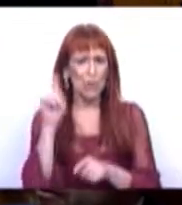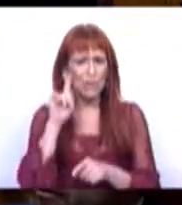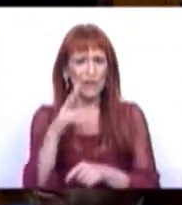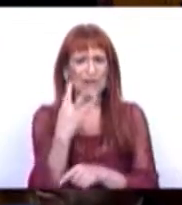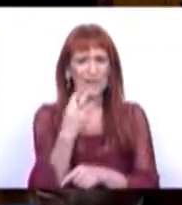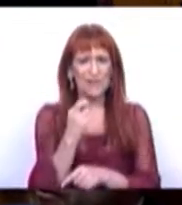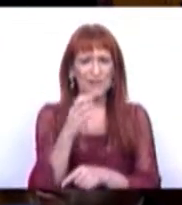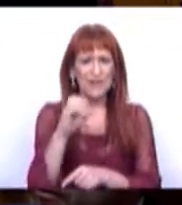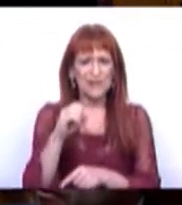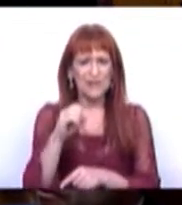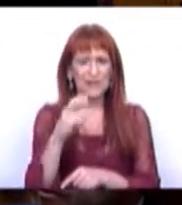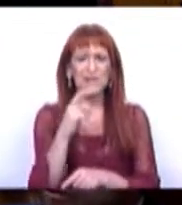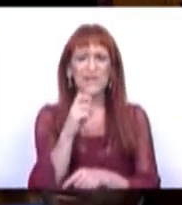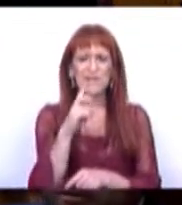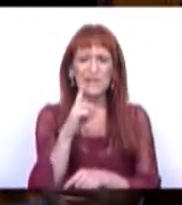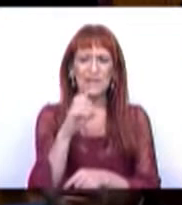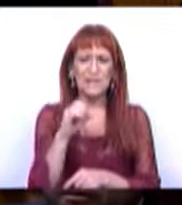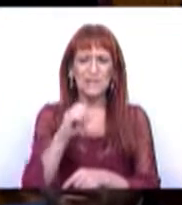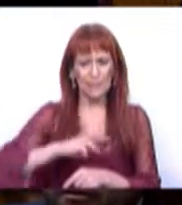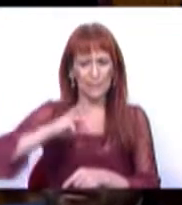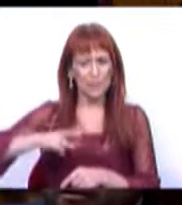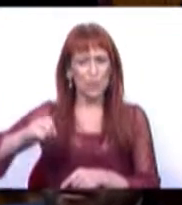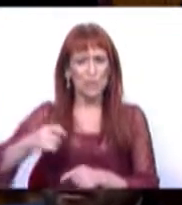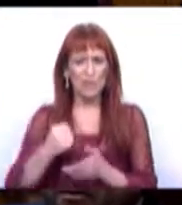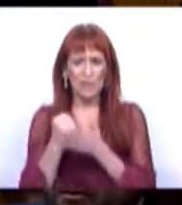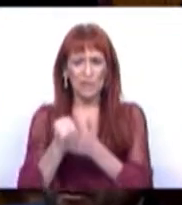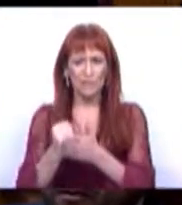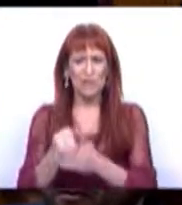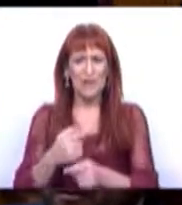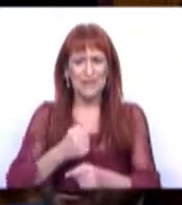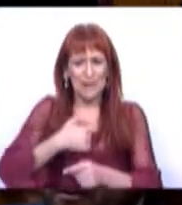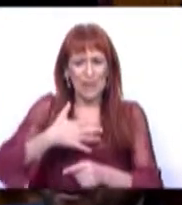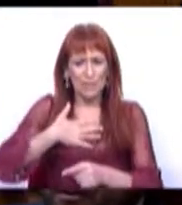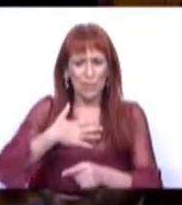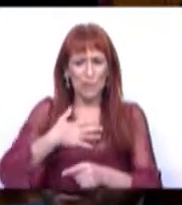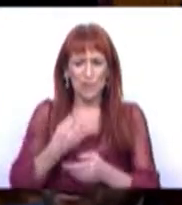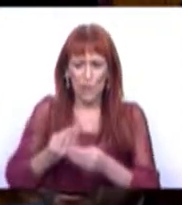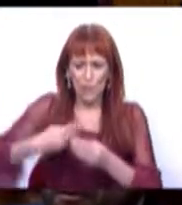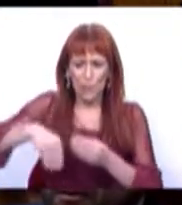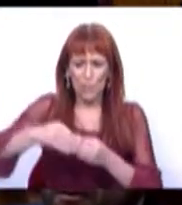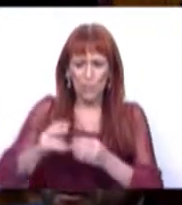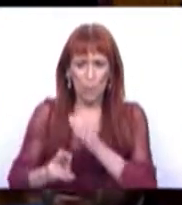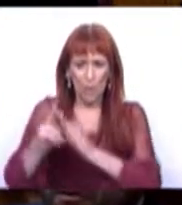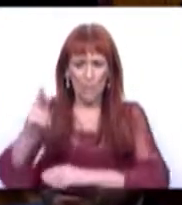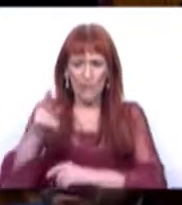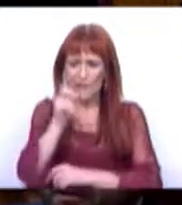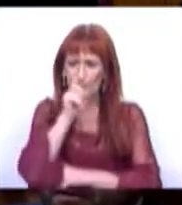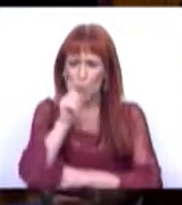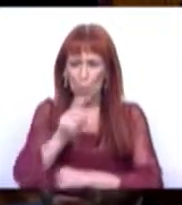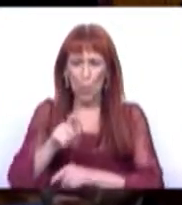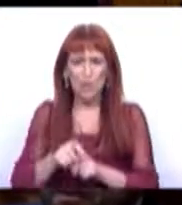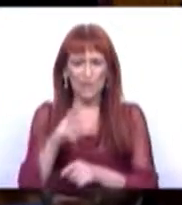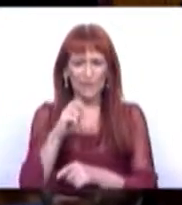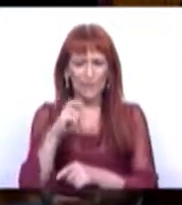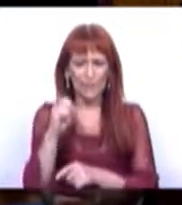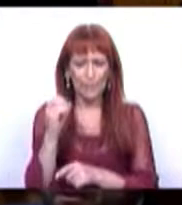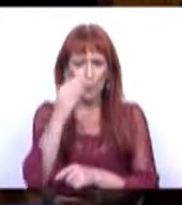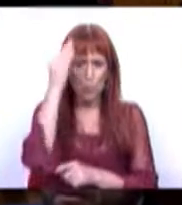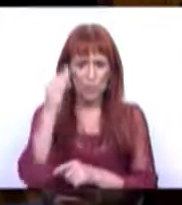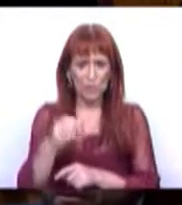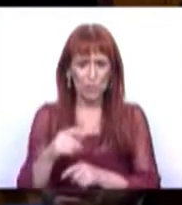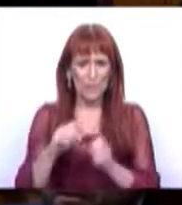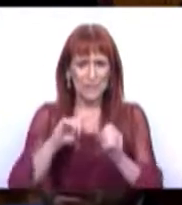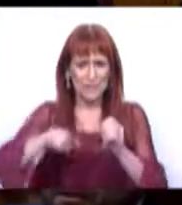de 360 milhões de euros, subsídio às empresas para compensar o aumento do gás em 30%,